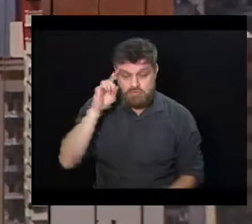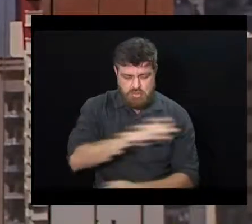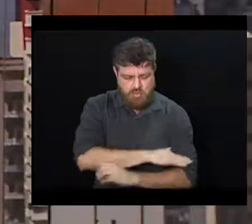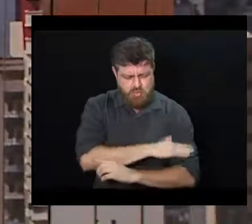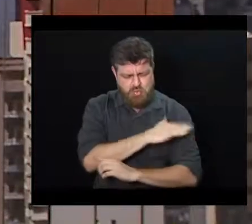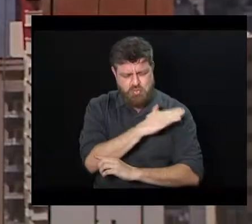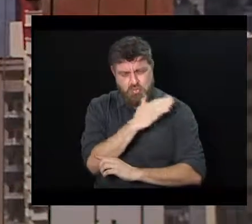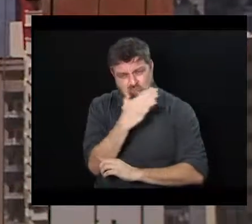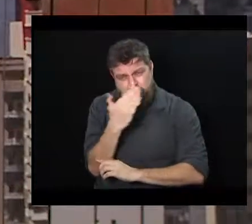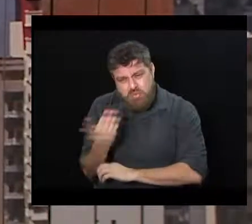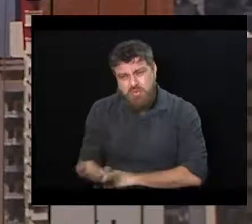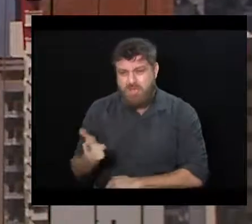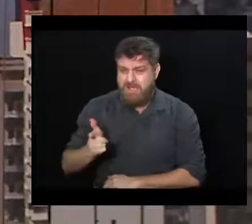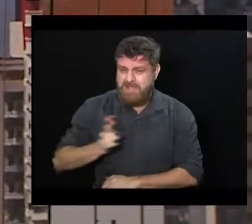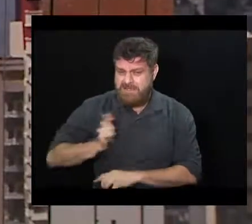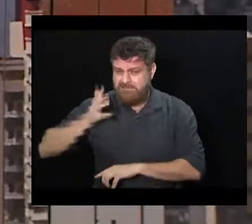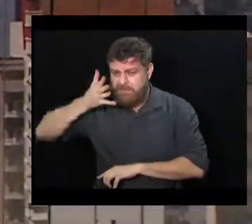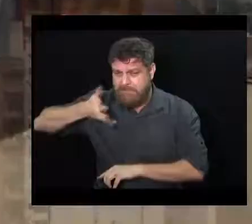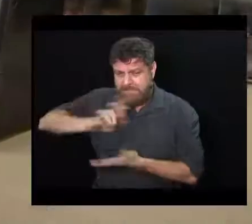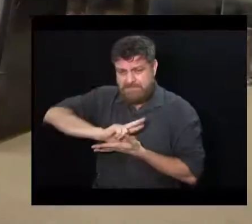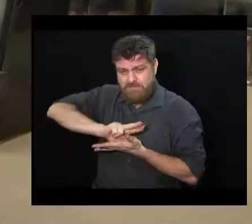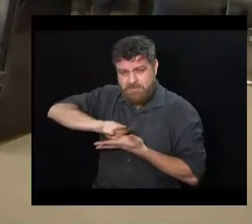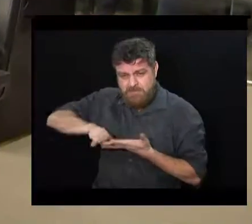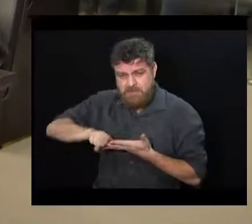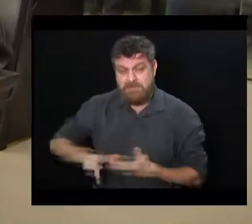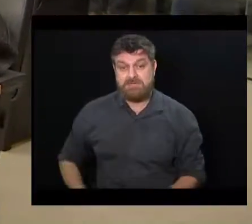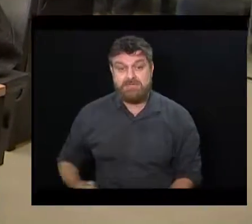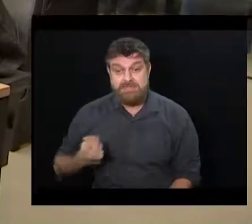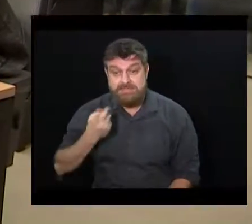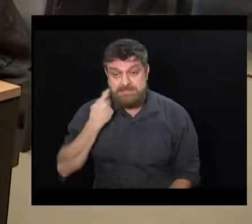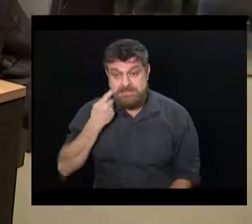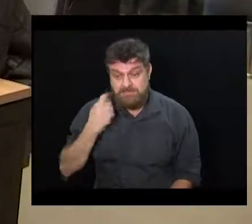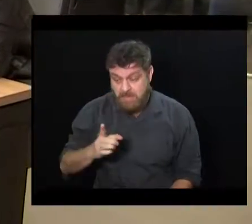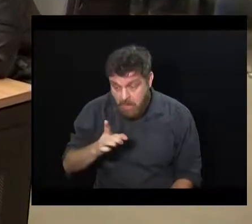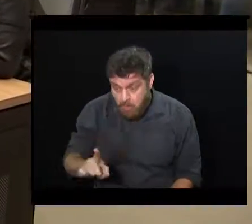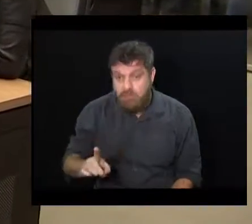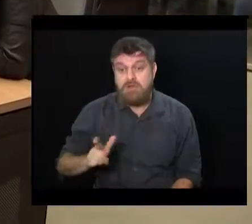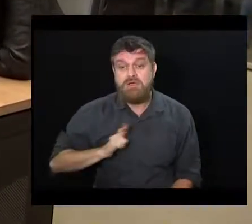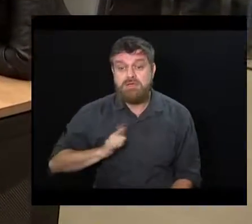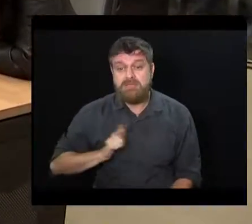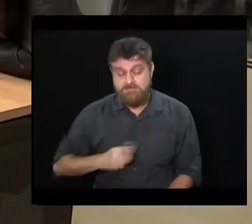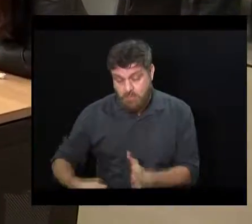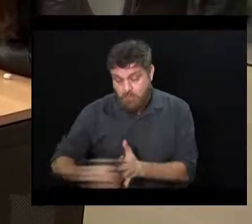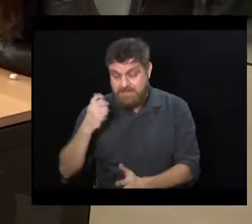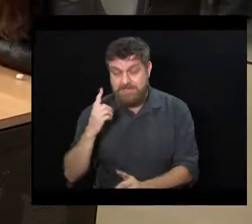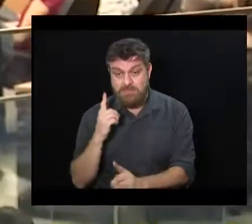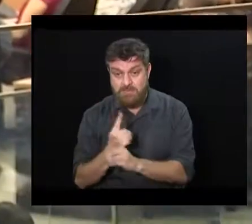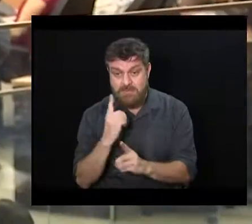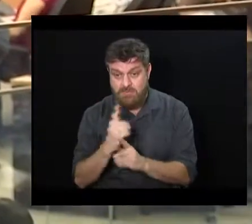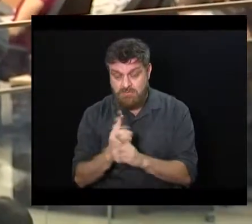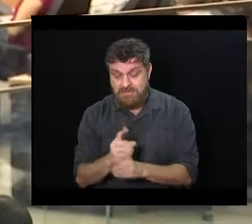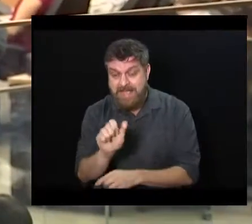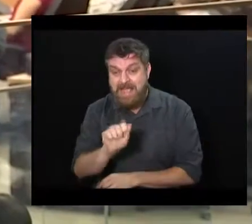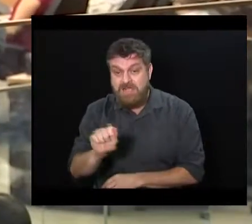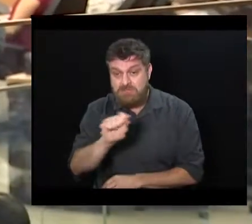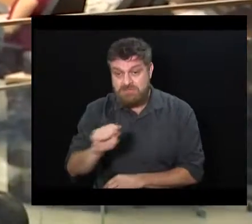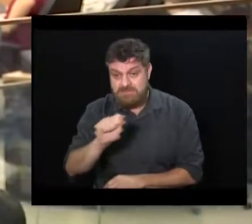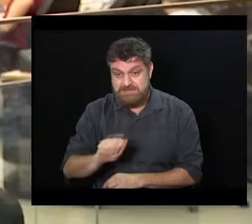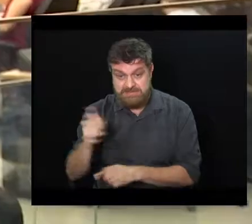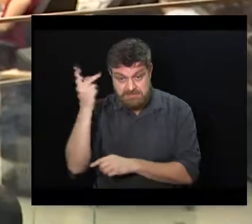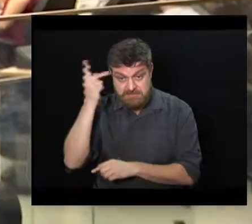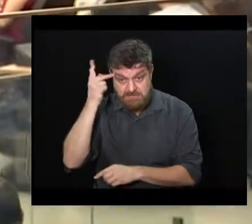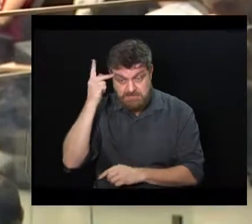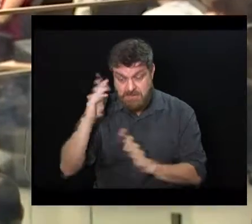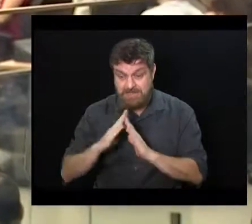e contou com várias palestras. Na última sexta-feira, foi realizado o 5º Encontro da APEL, Associação Paulista